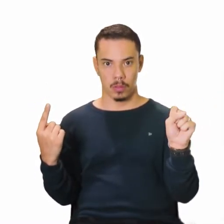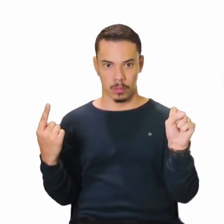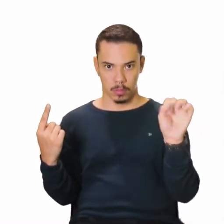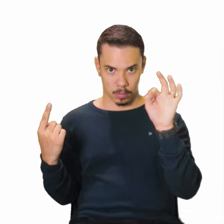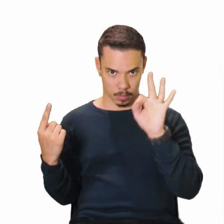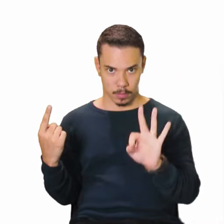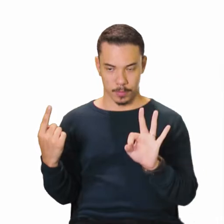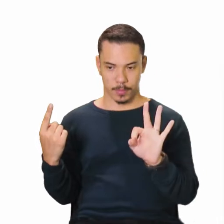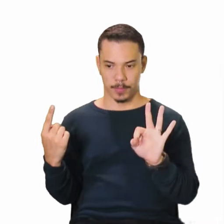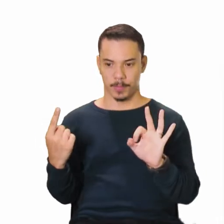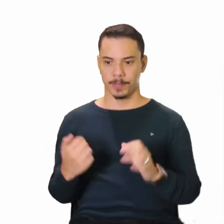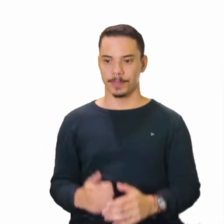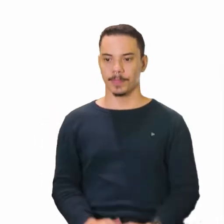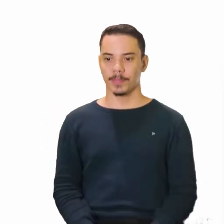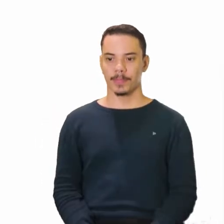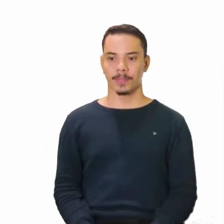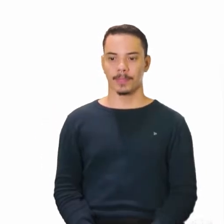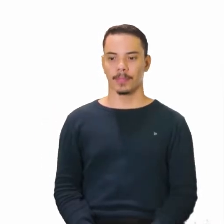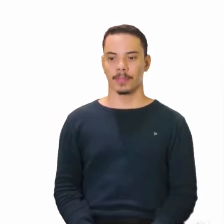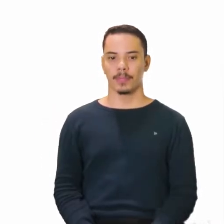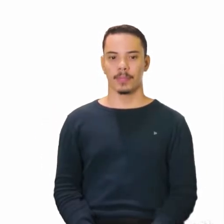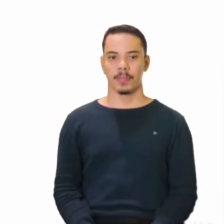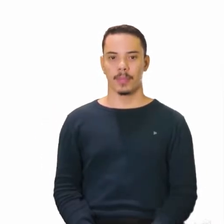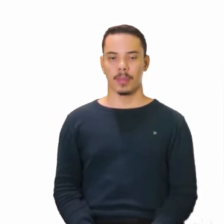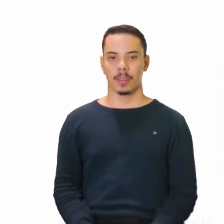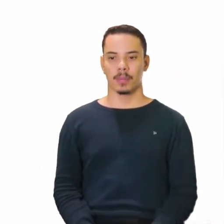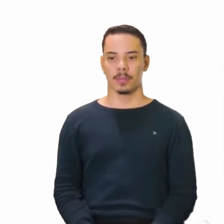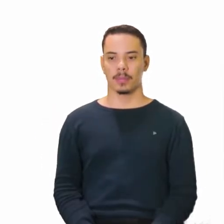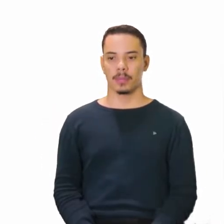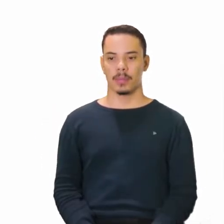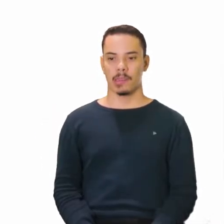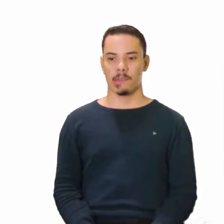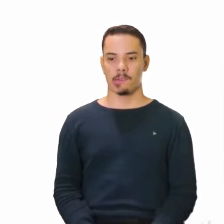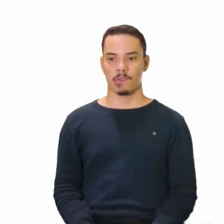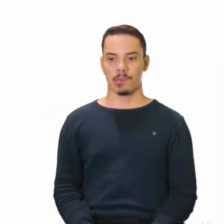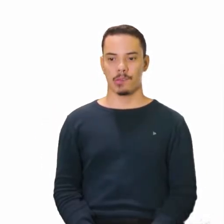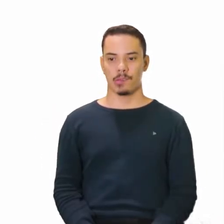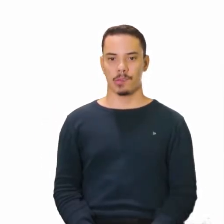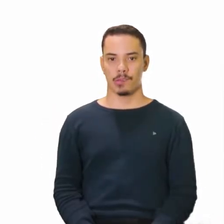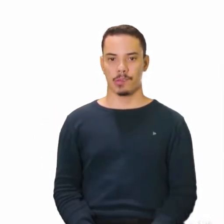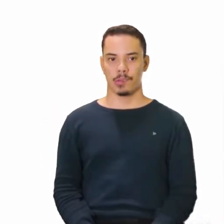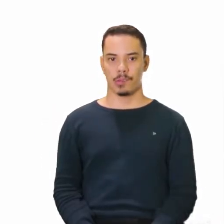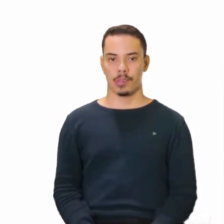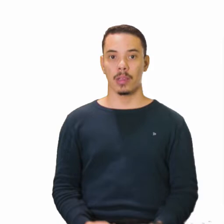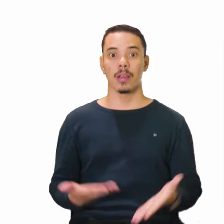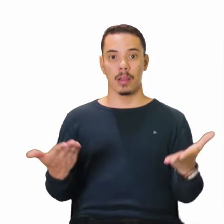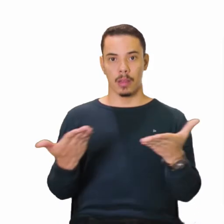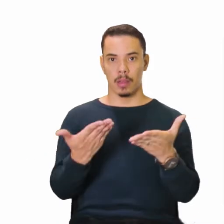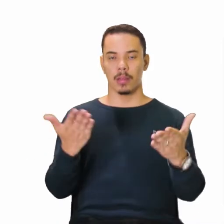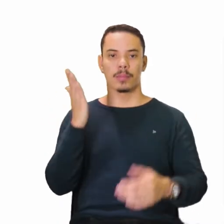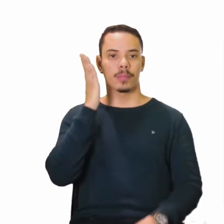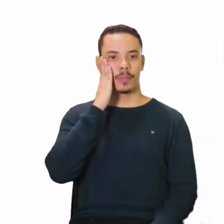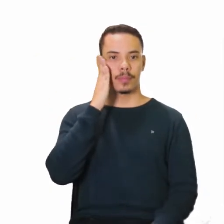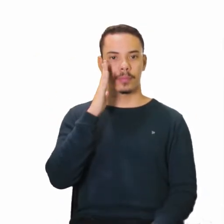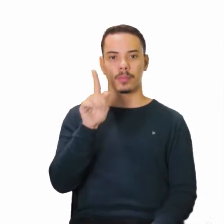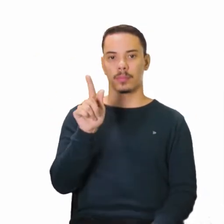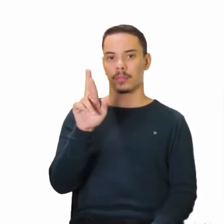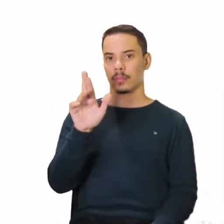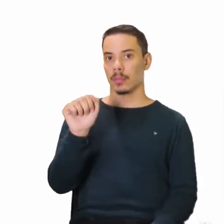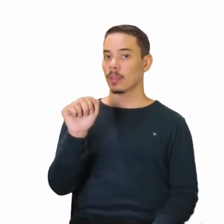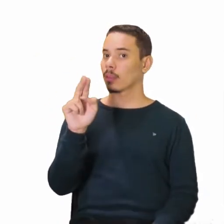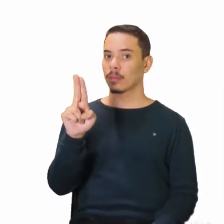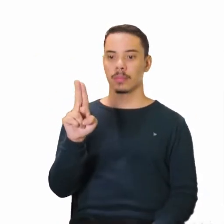bem. tá bom? E aí, continuando ainda sobre agora o grau do adjetivo. Falou